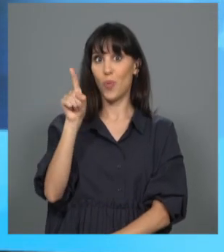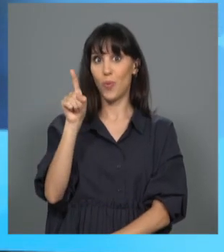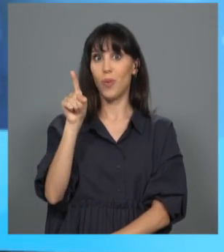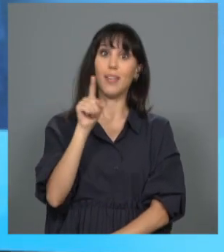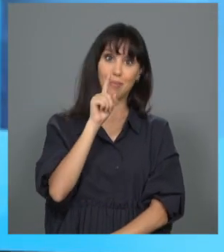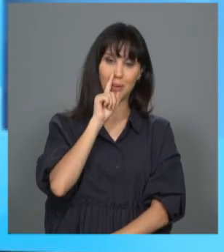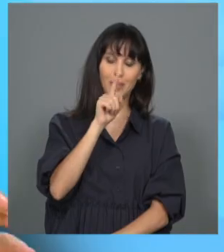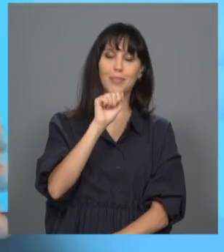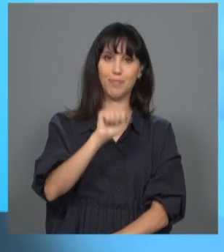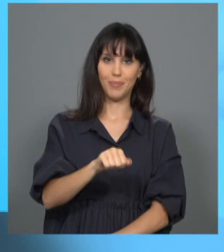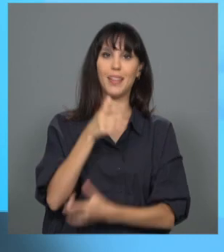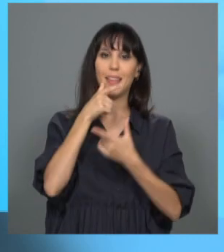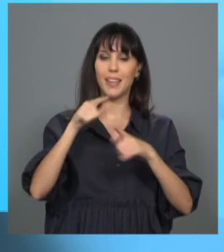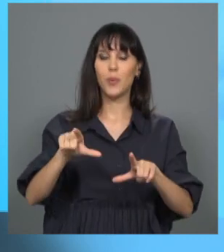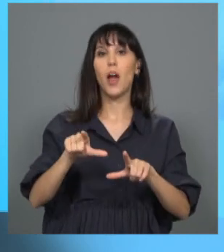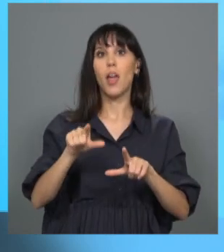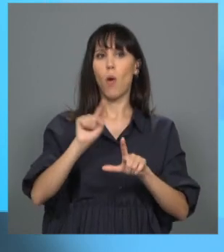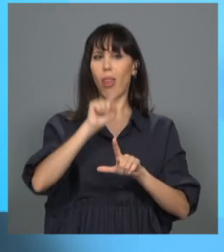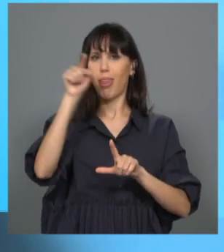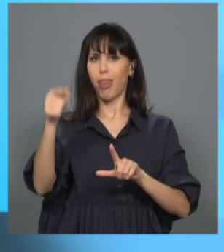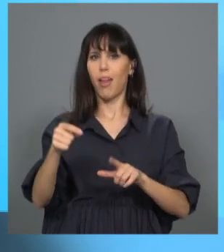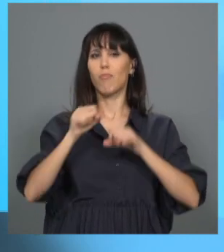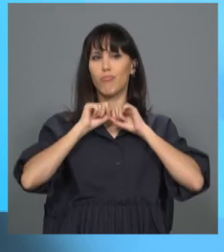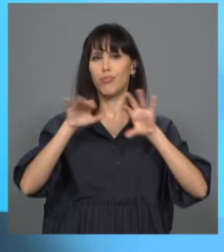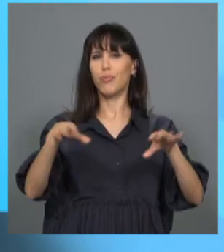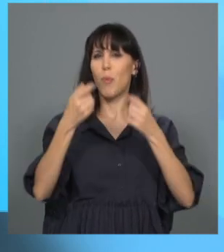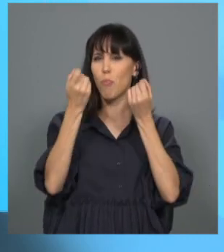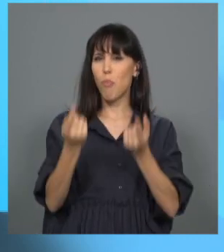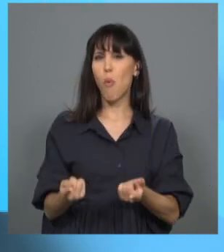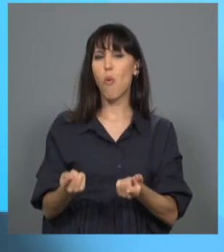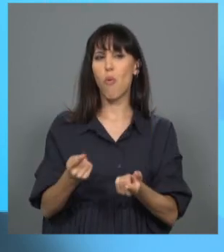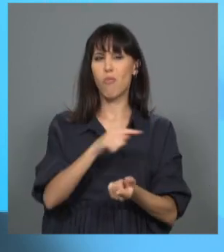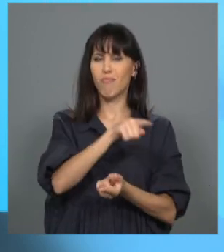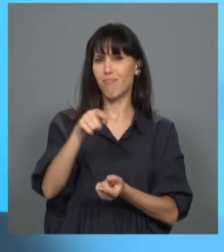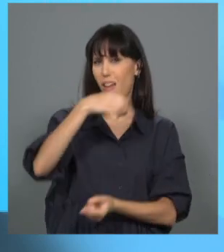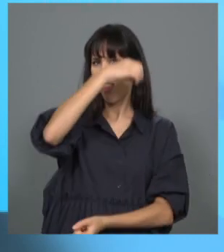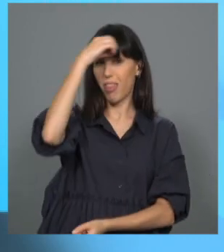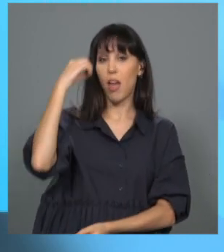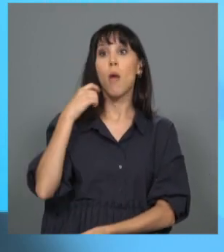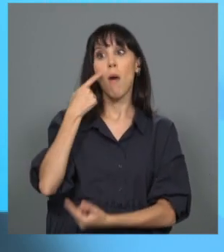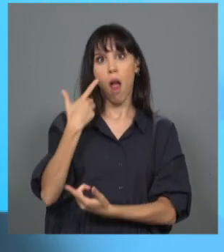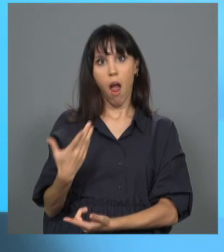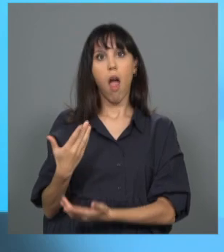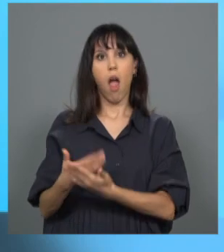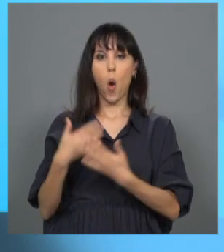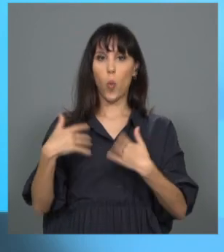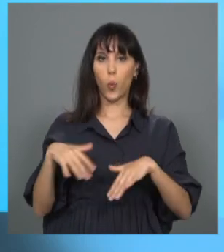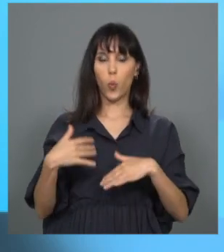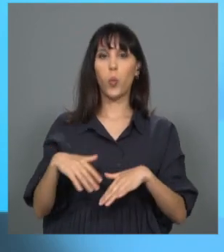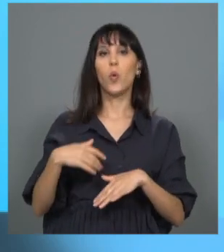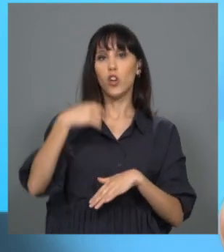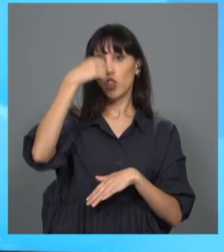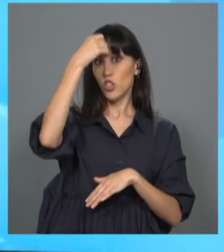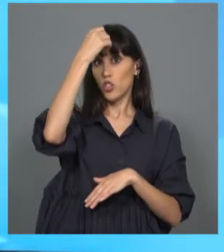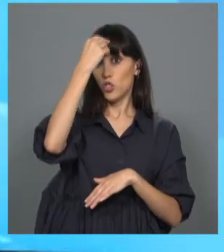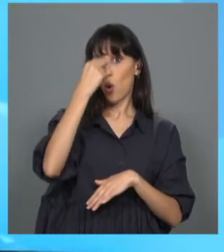é? E são destinos nem sempre muito divulgados ou muito conhecidos por nós, mas que mostram muita da história de que somos herdeiros. E tem